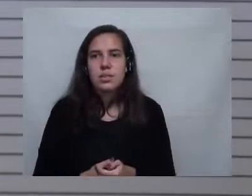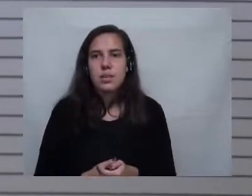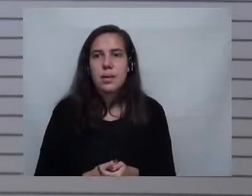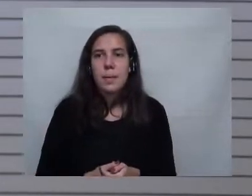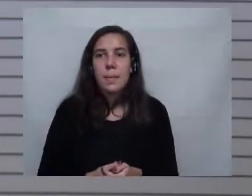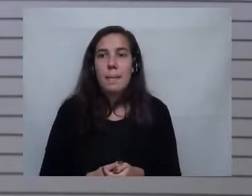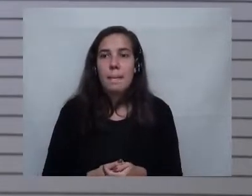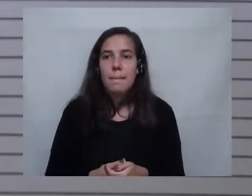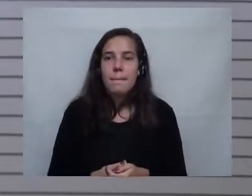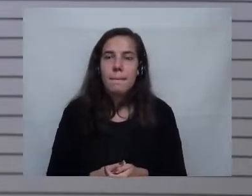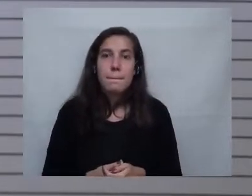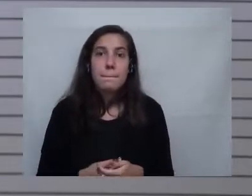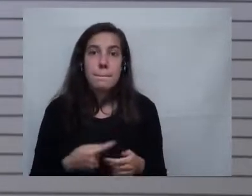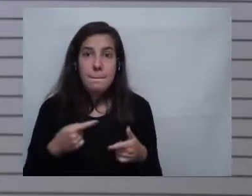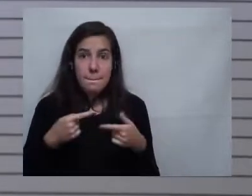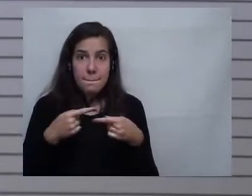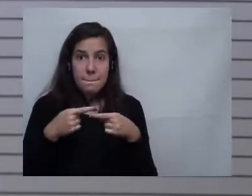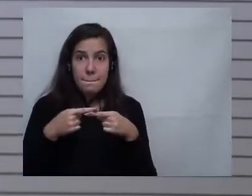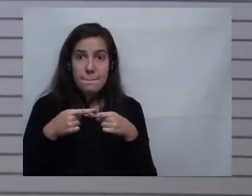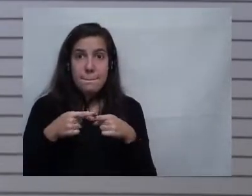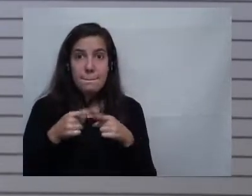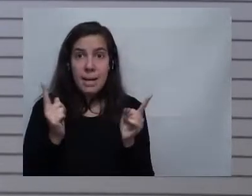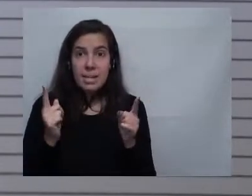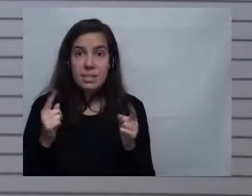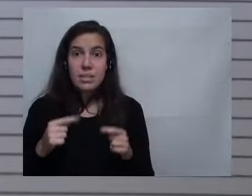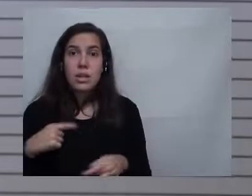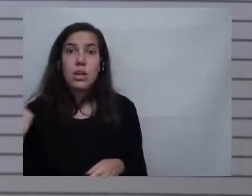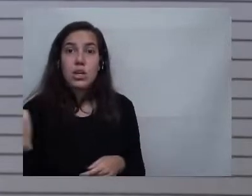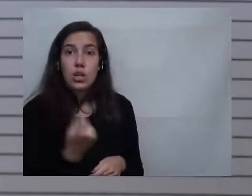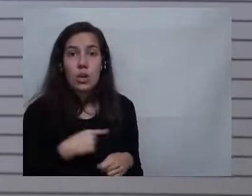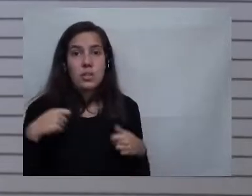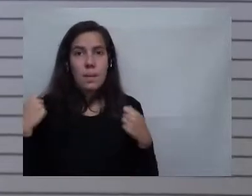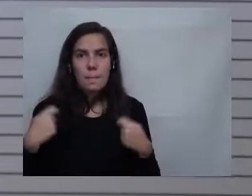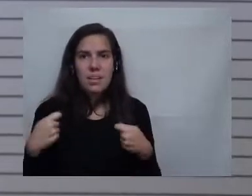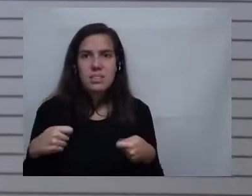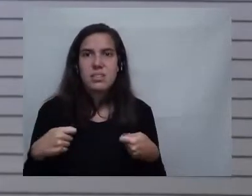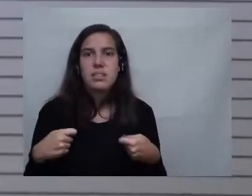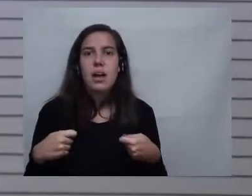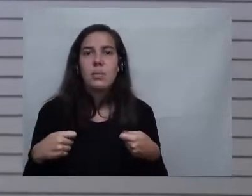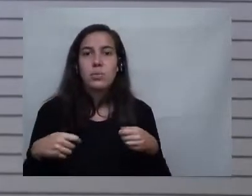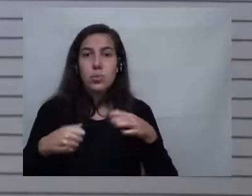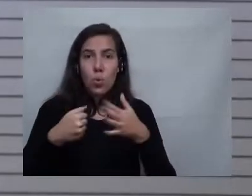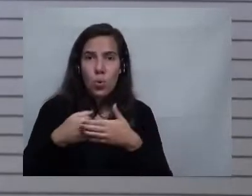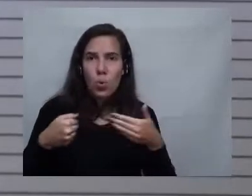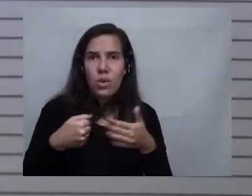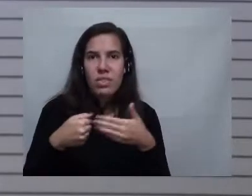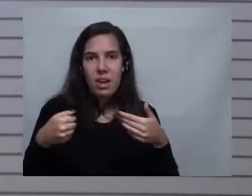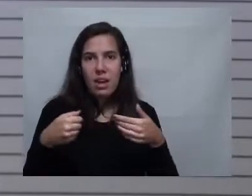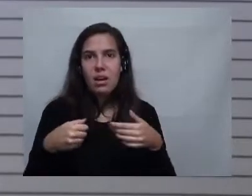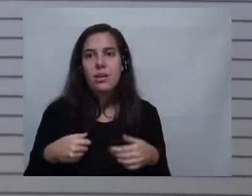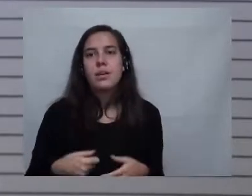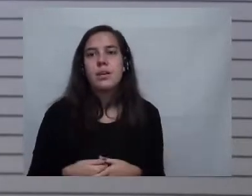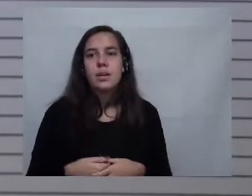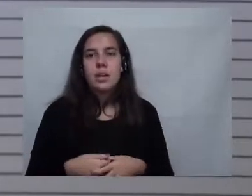se você tiver pesadão e o convite batendo as suas costas quem é